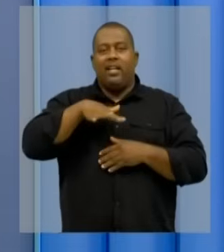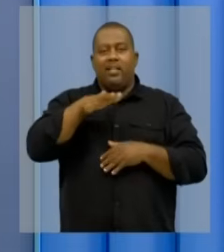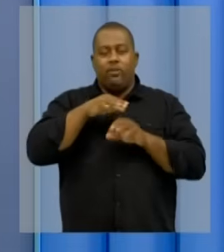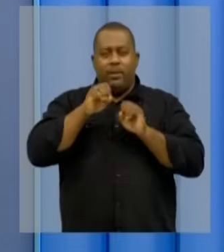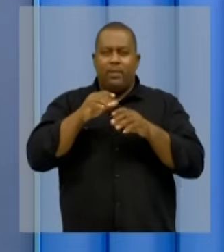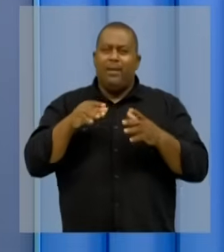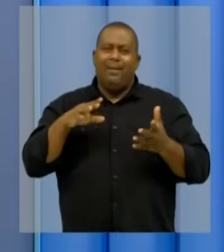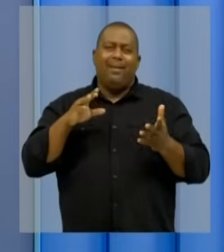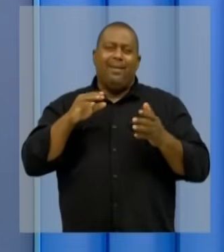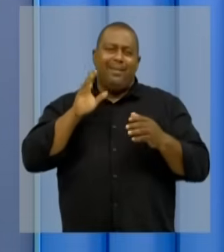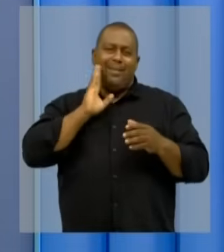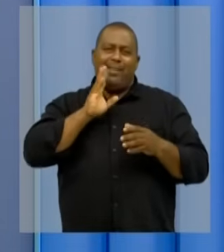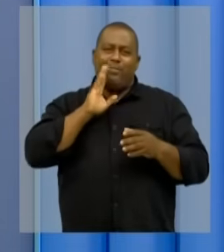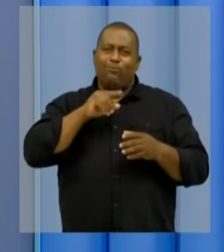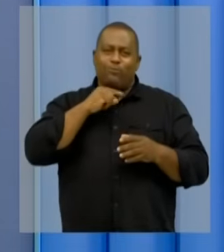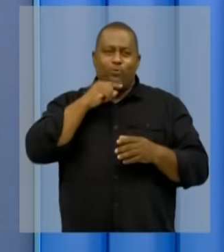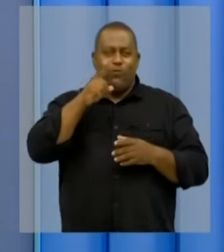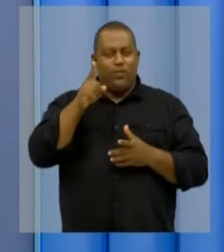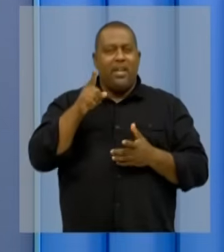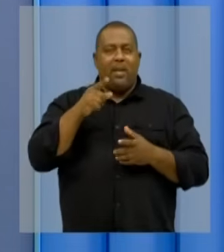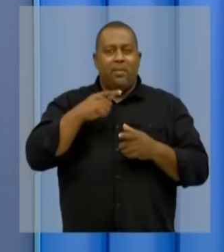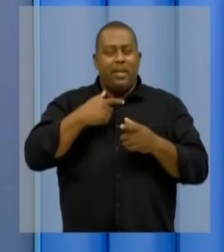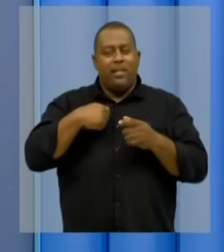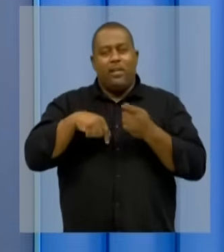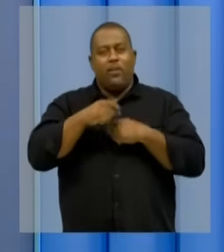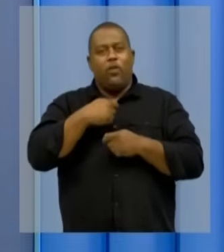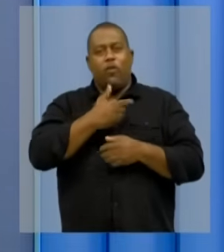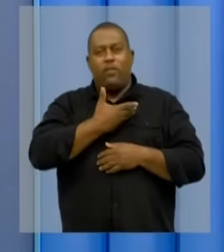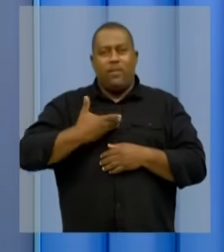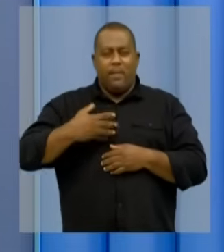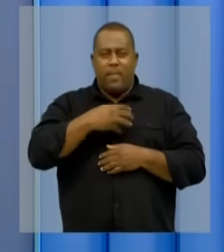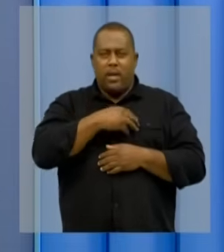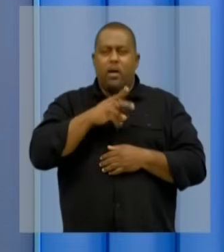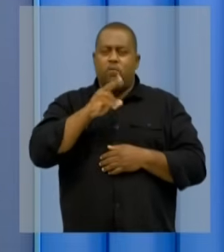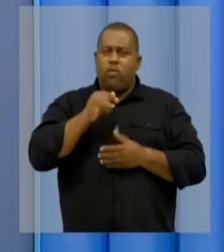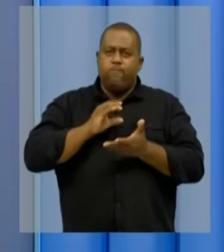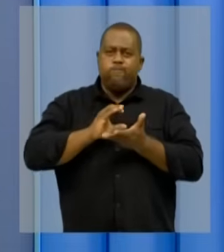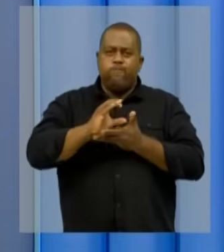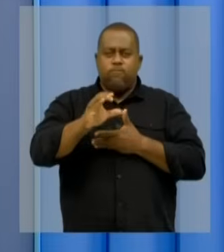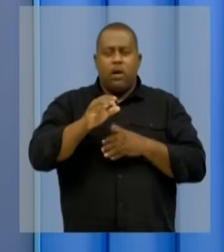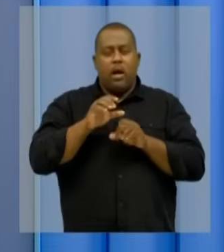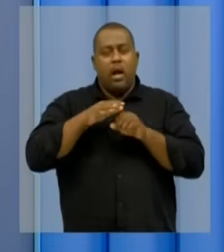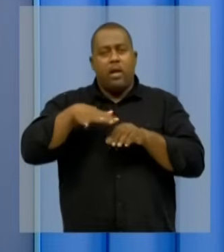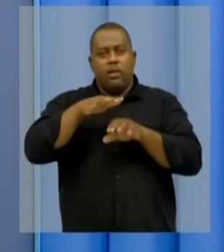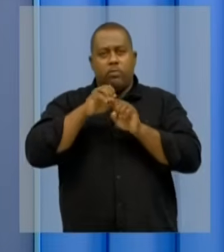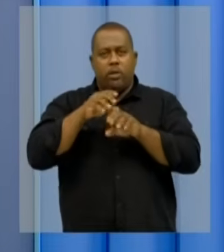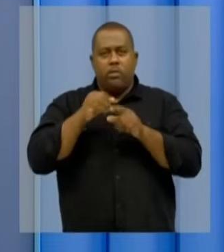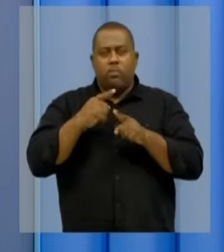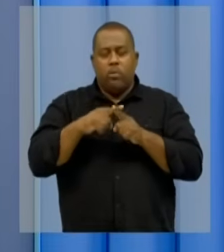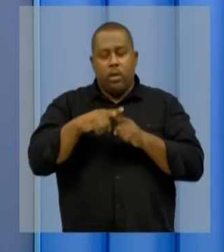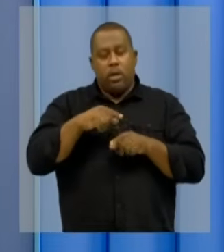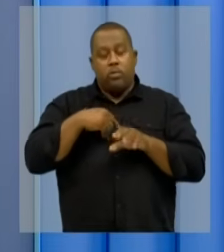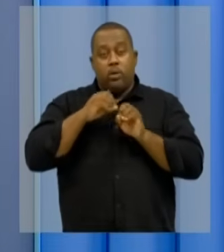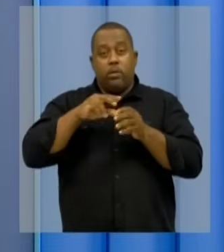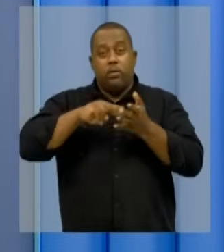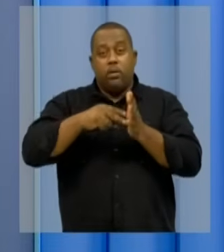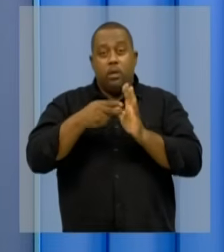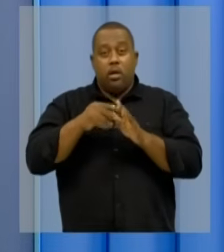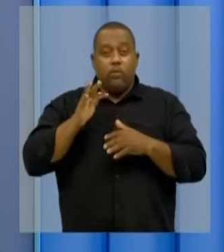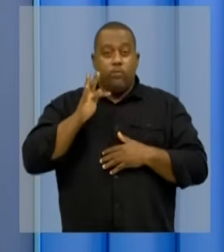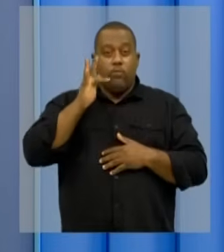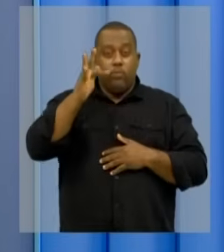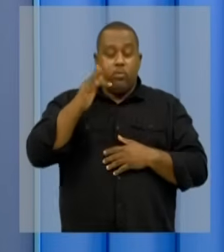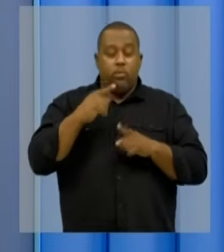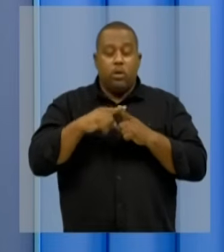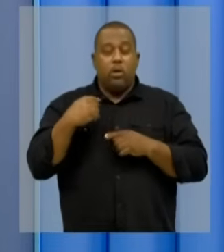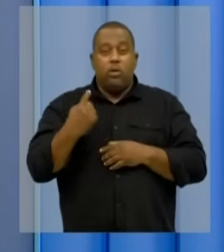não terá condições para governar a Bahia. Nós vamos investir na educação porque a educação é o futuro, porque os nossos